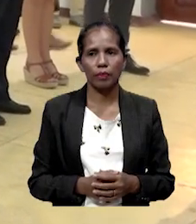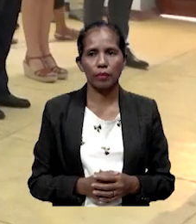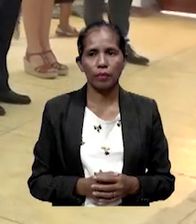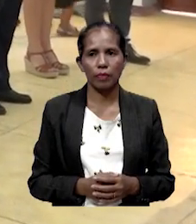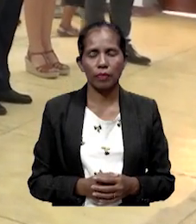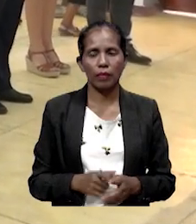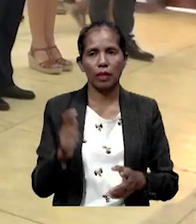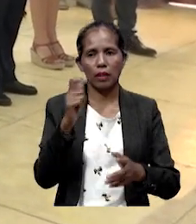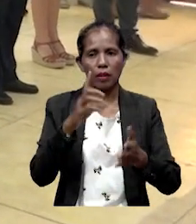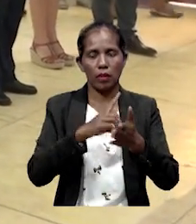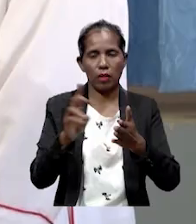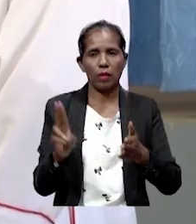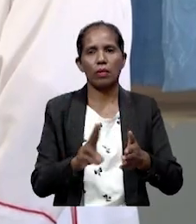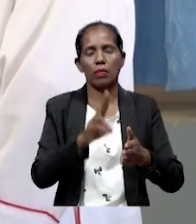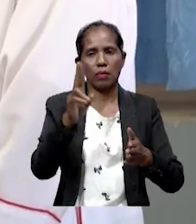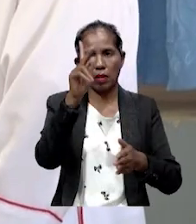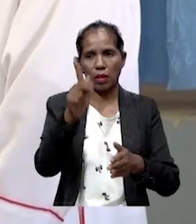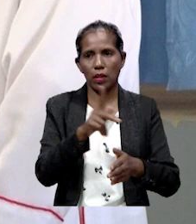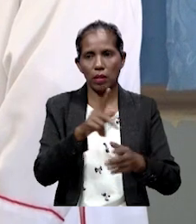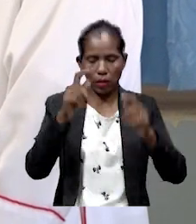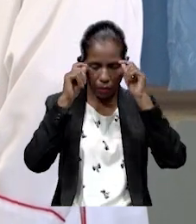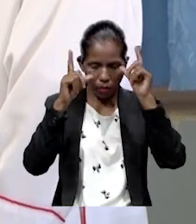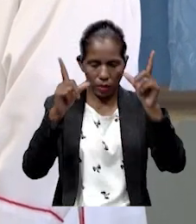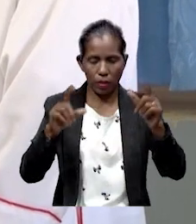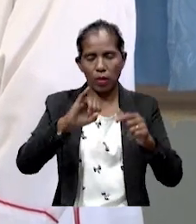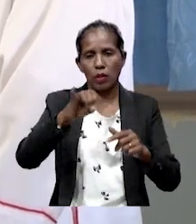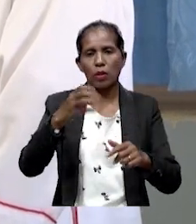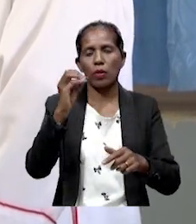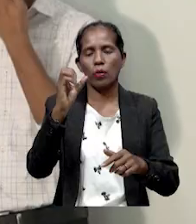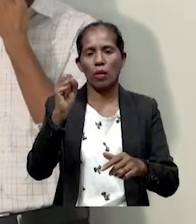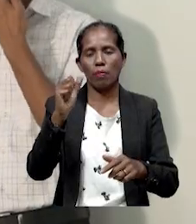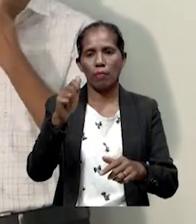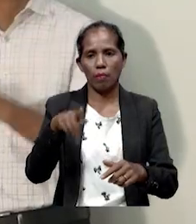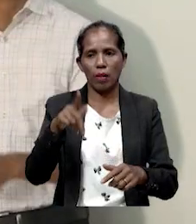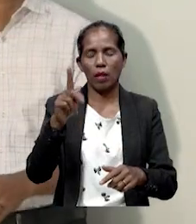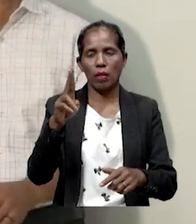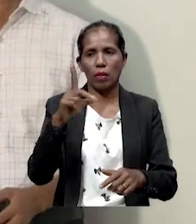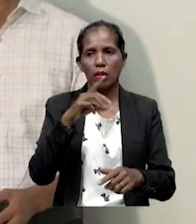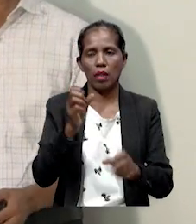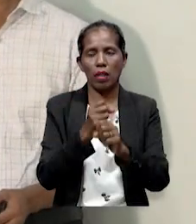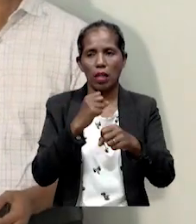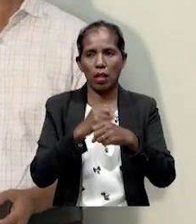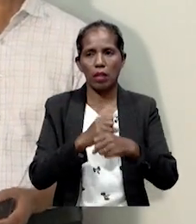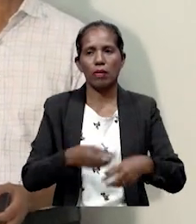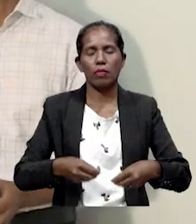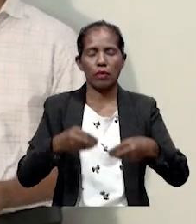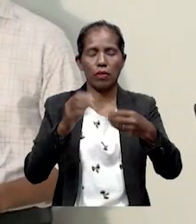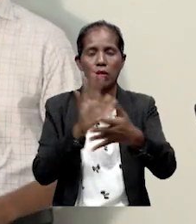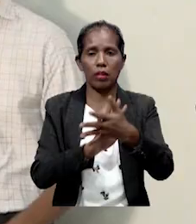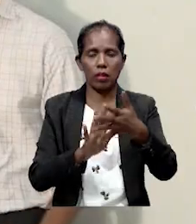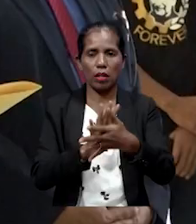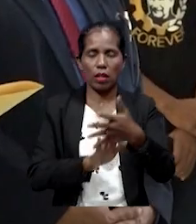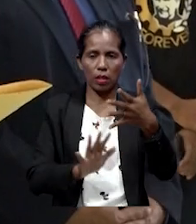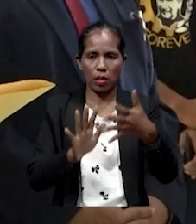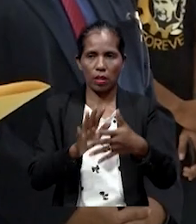Terça semana ni Universidade Católica Timorense São João Paulo II realiza cerimônia tomada de posse ba